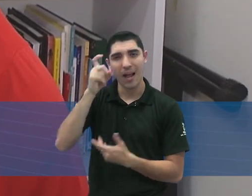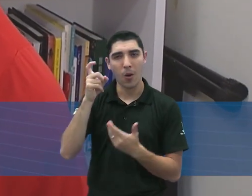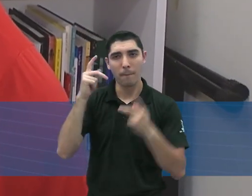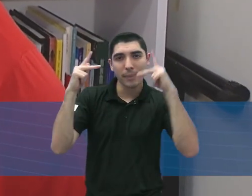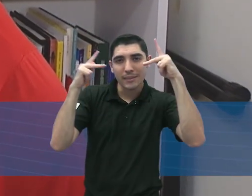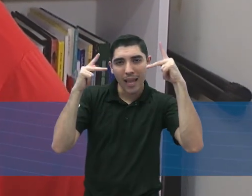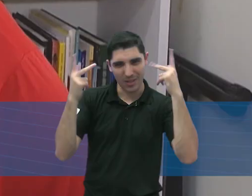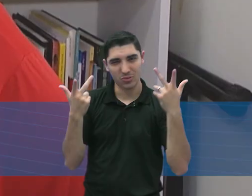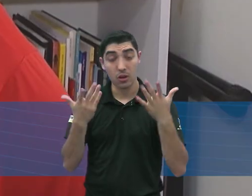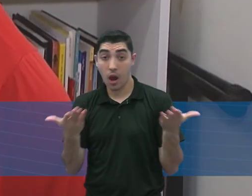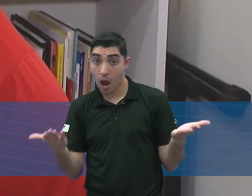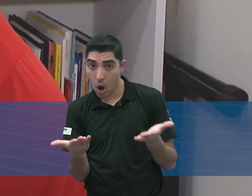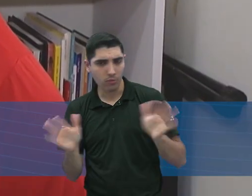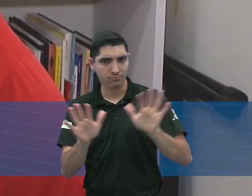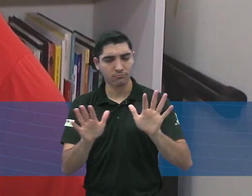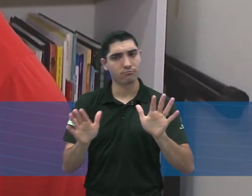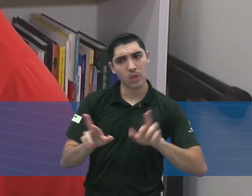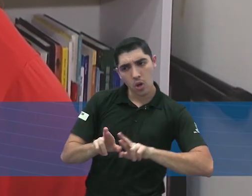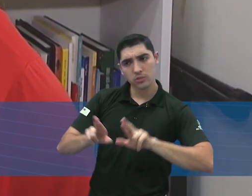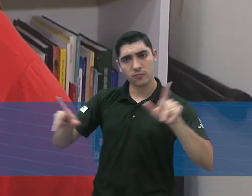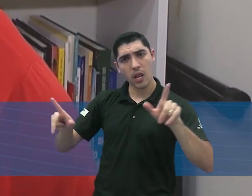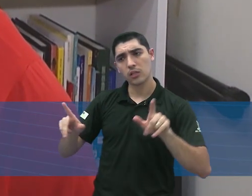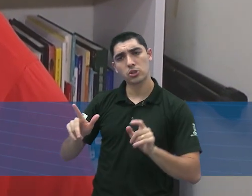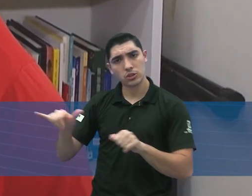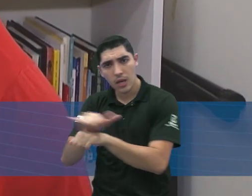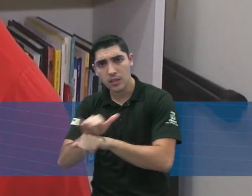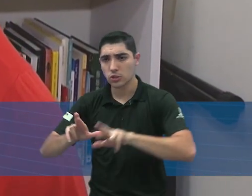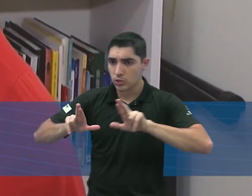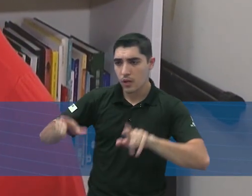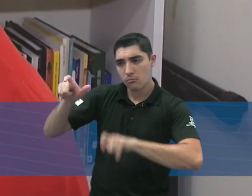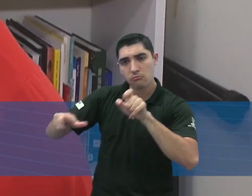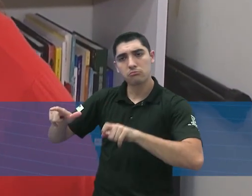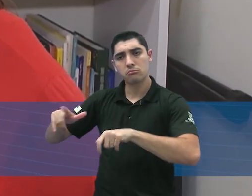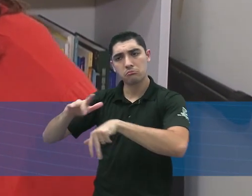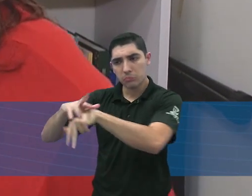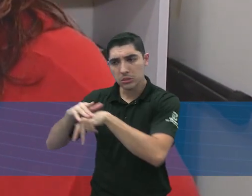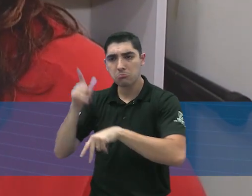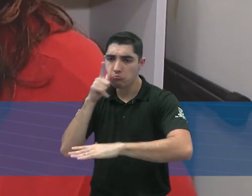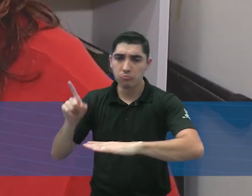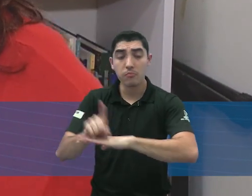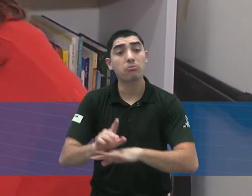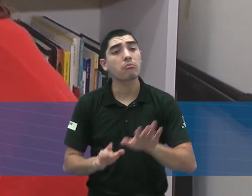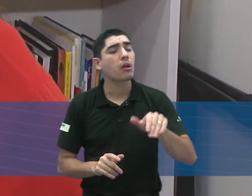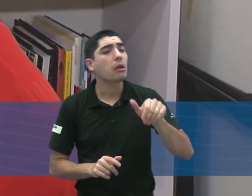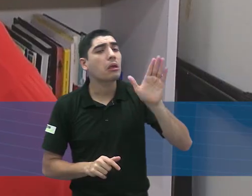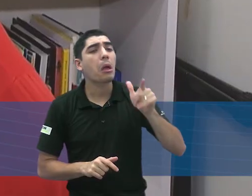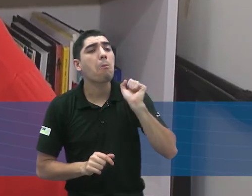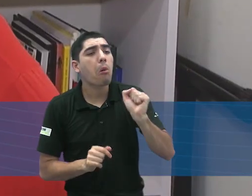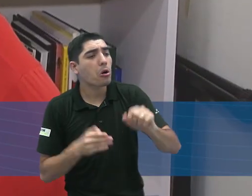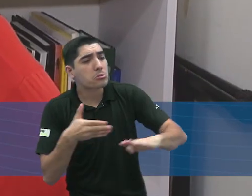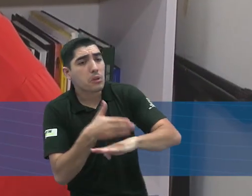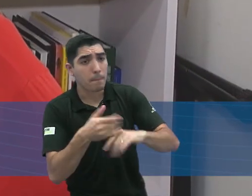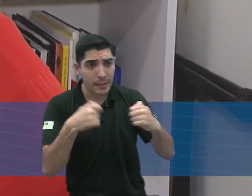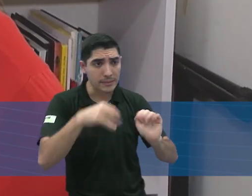intenção hoje é que a gente promova a autonomia e a reinserção social dos pacientes. E quem pode ter acesso a esse serviço? Precisa de